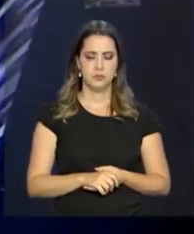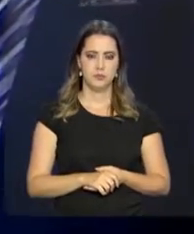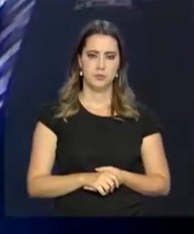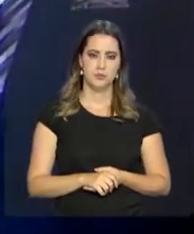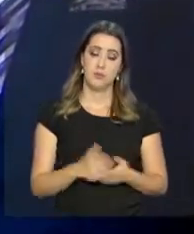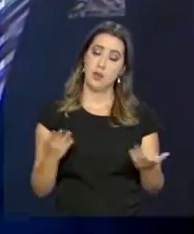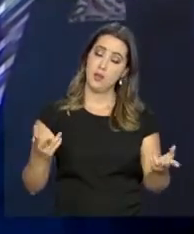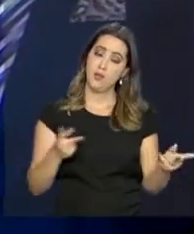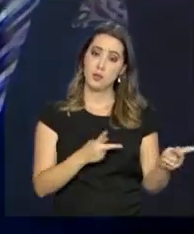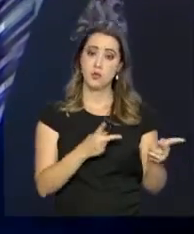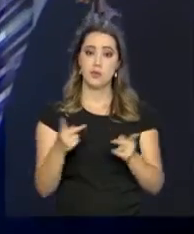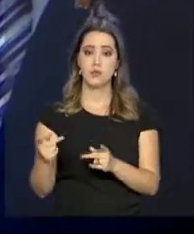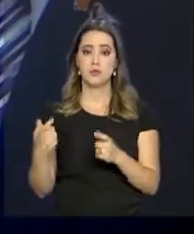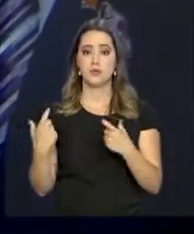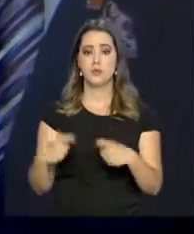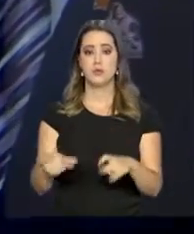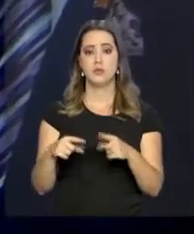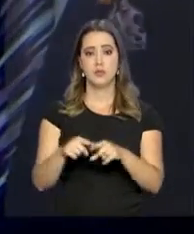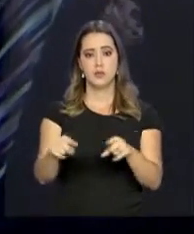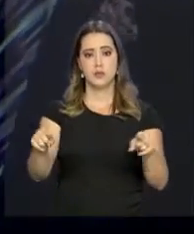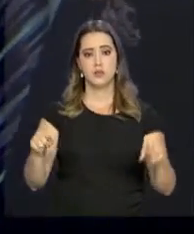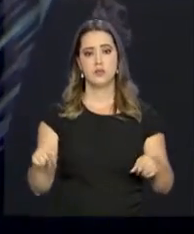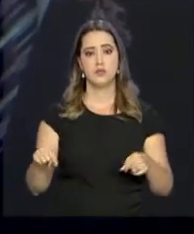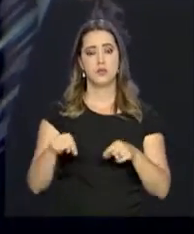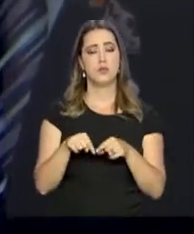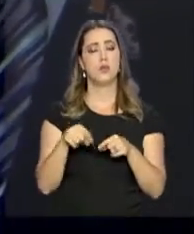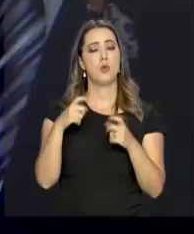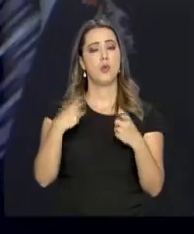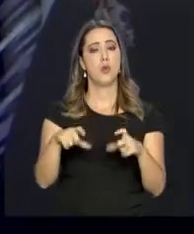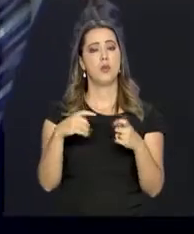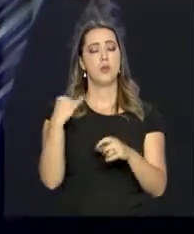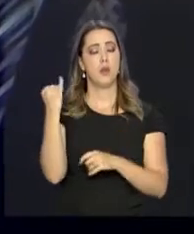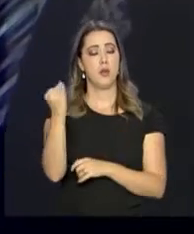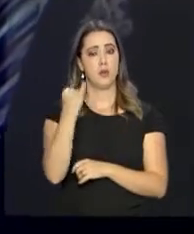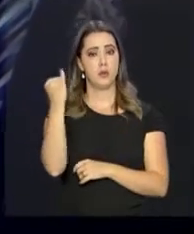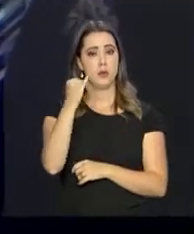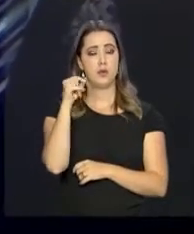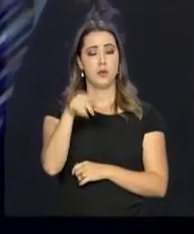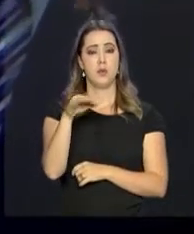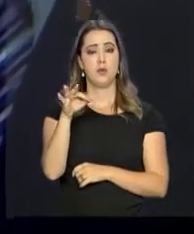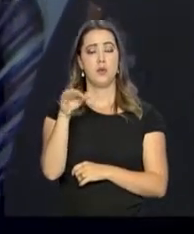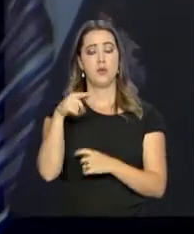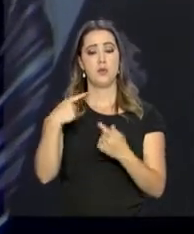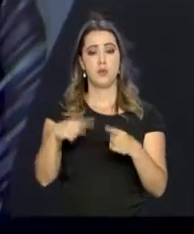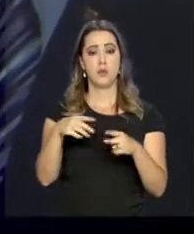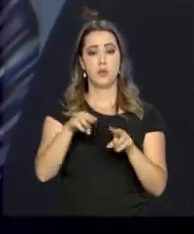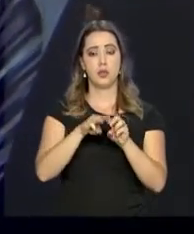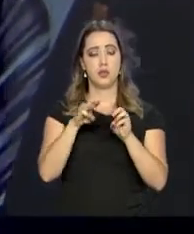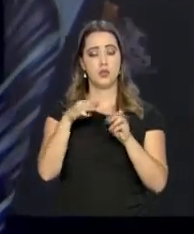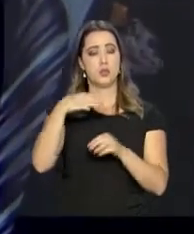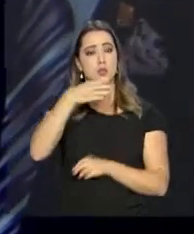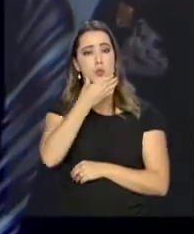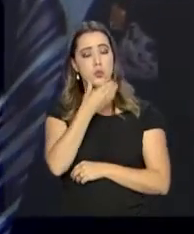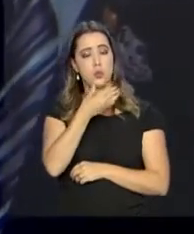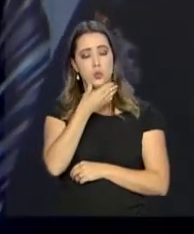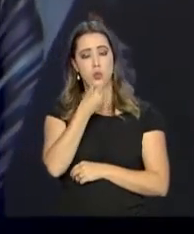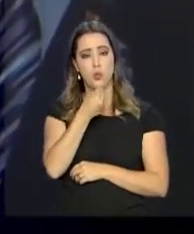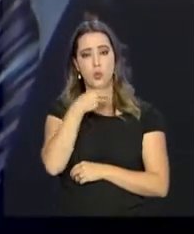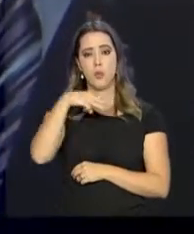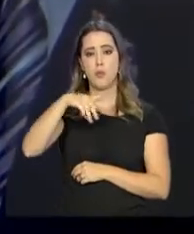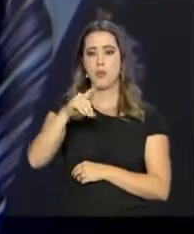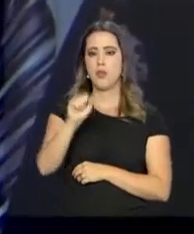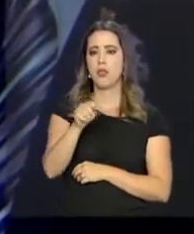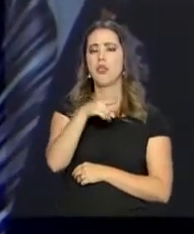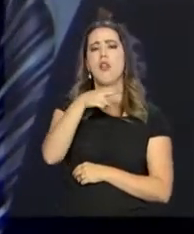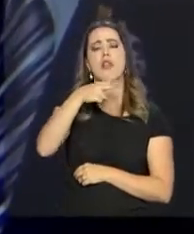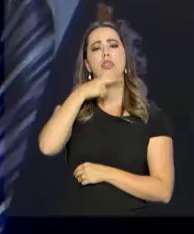Eu estou visitando a Fundação Nelson Mandela, sendo gentilmente recebida pela sua neta e pelo